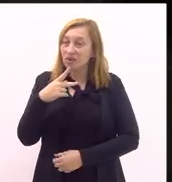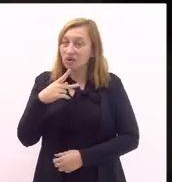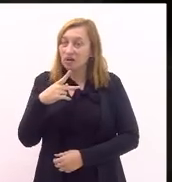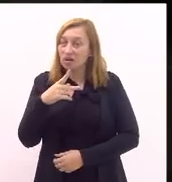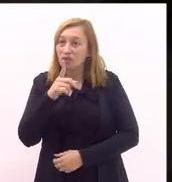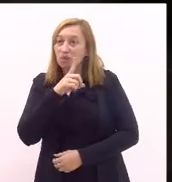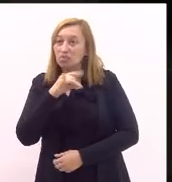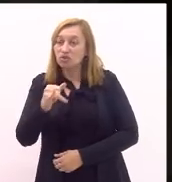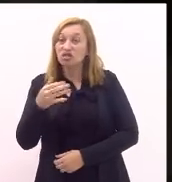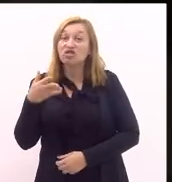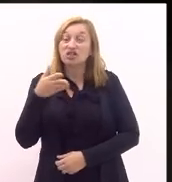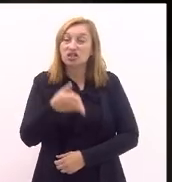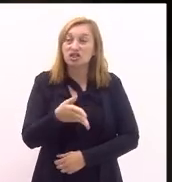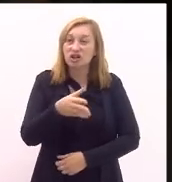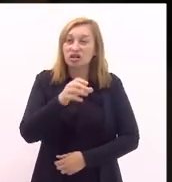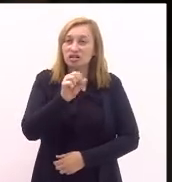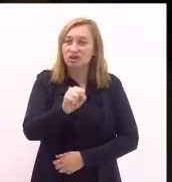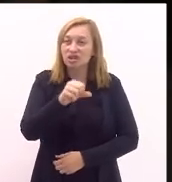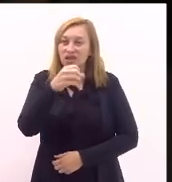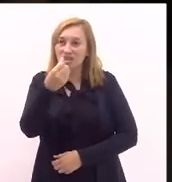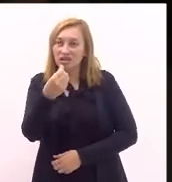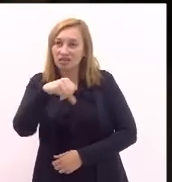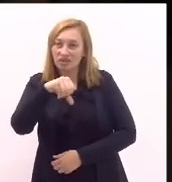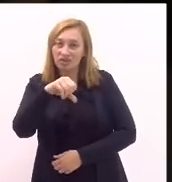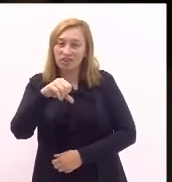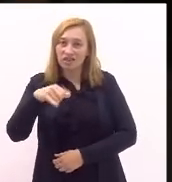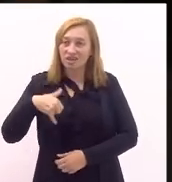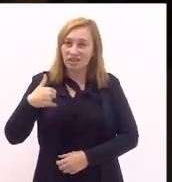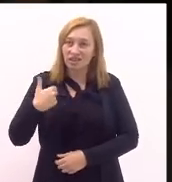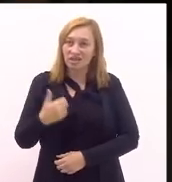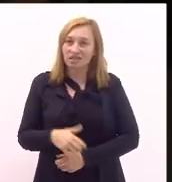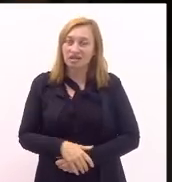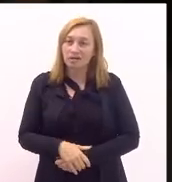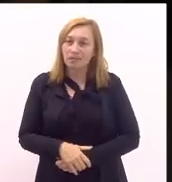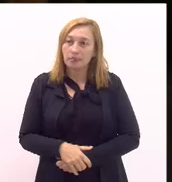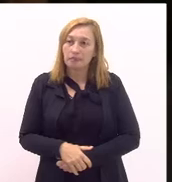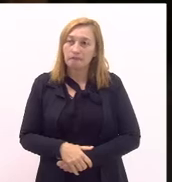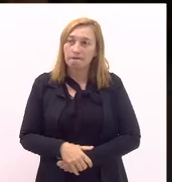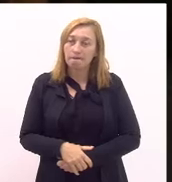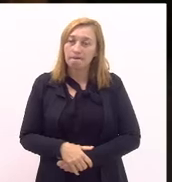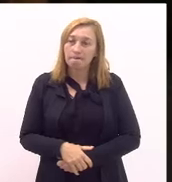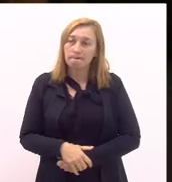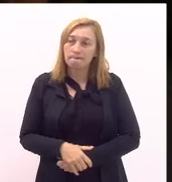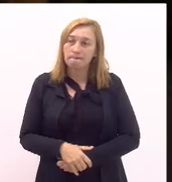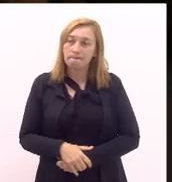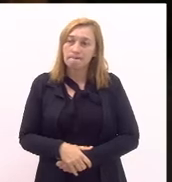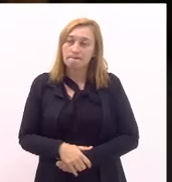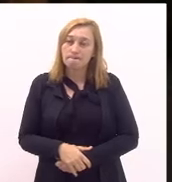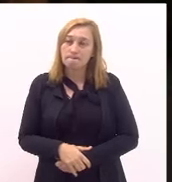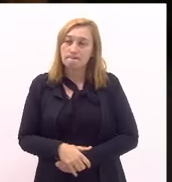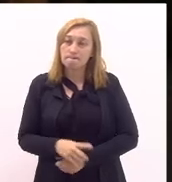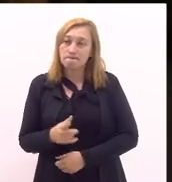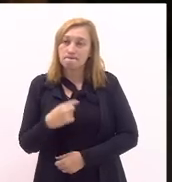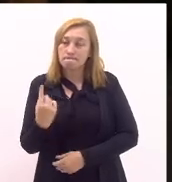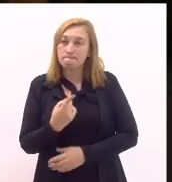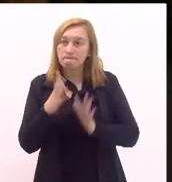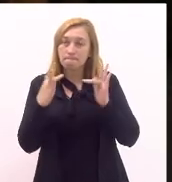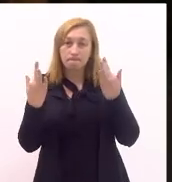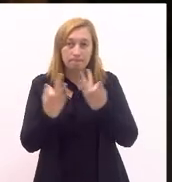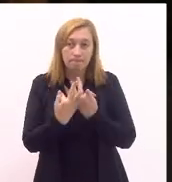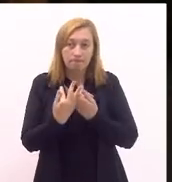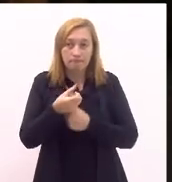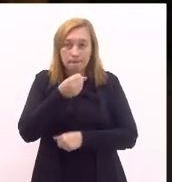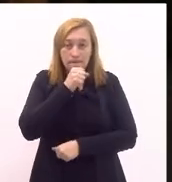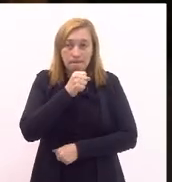dizer para ela um dia você chega lá nos 89 anos e bom e as nossas famílias as